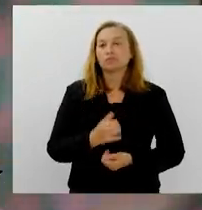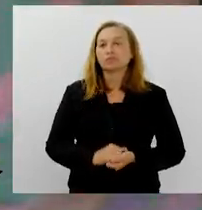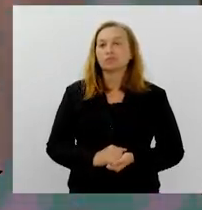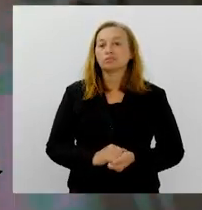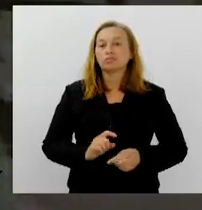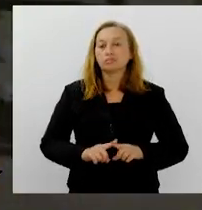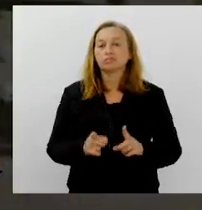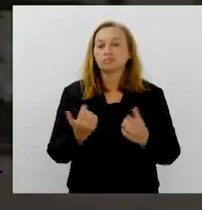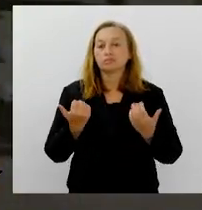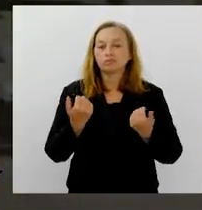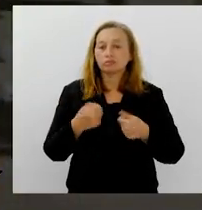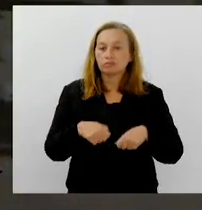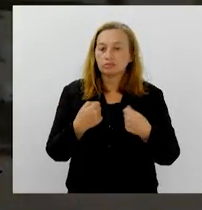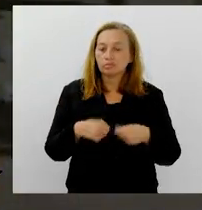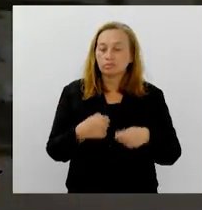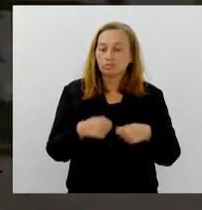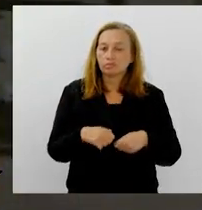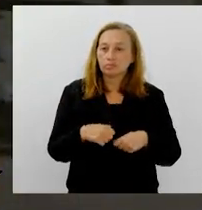gente precisa é